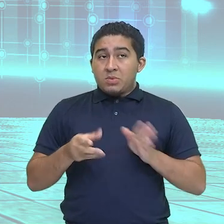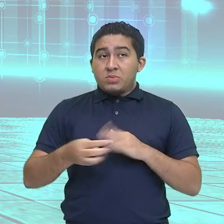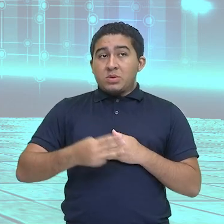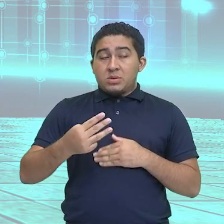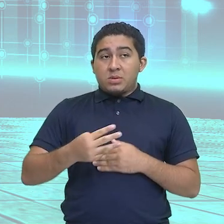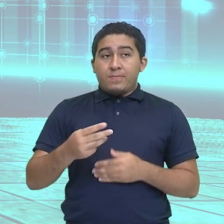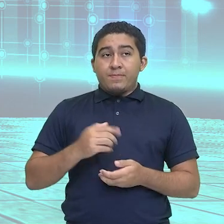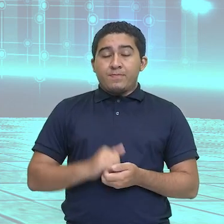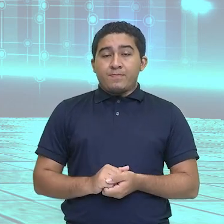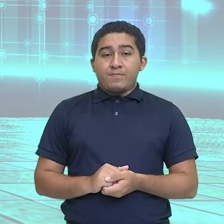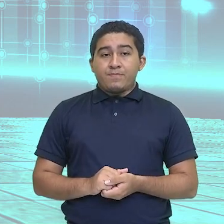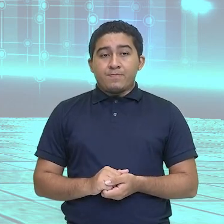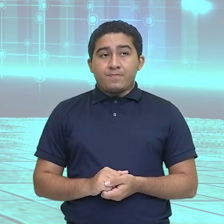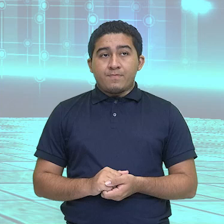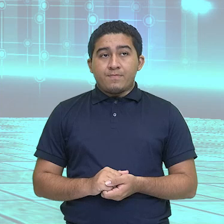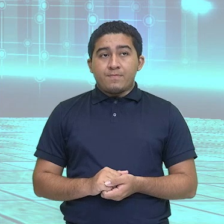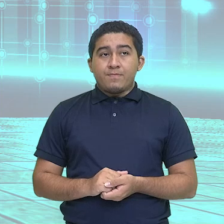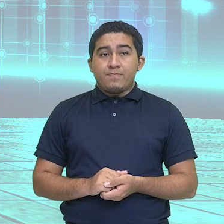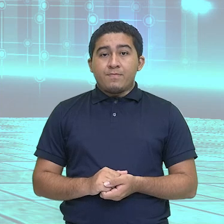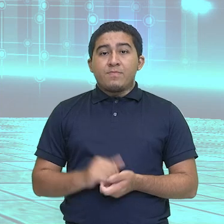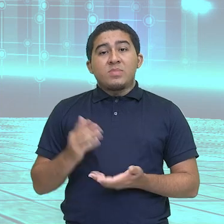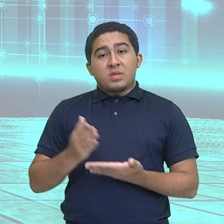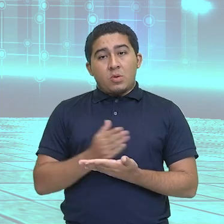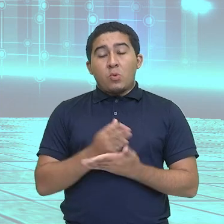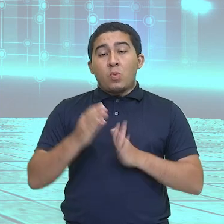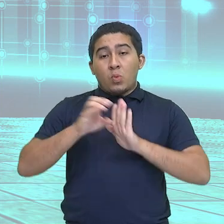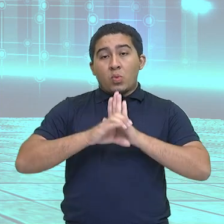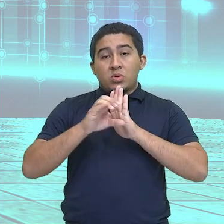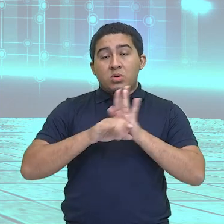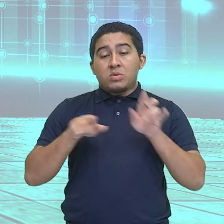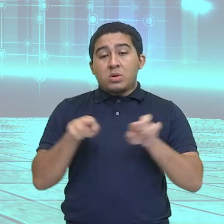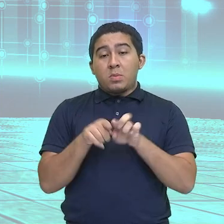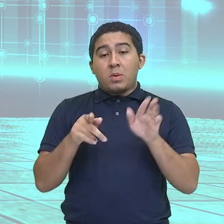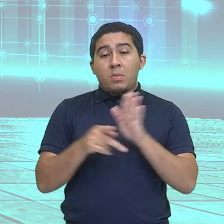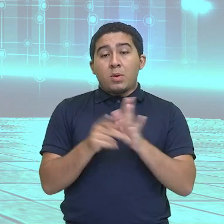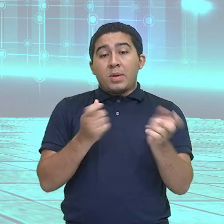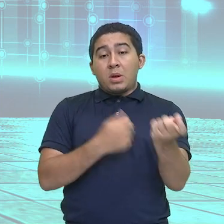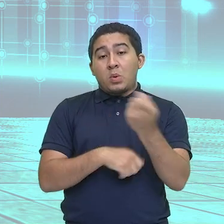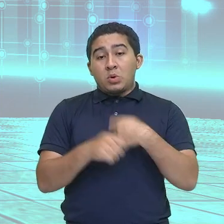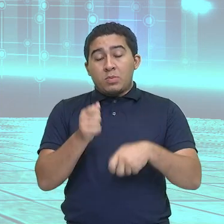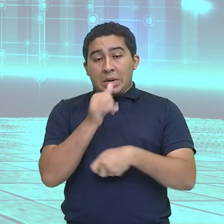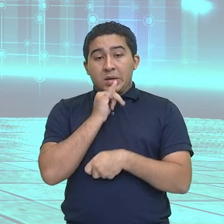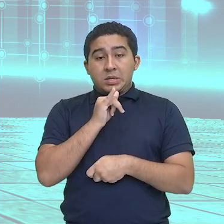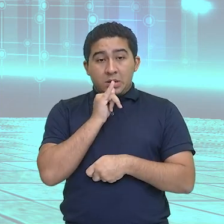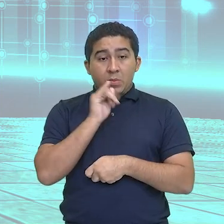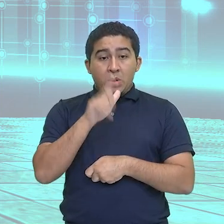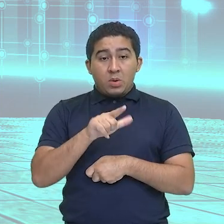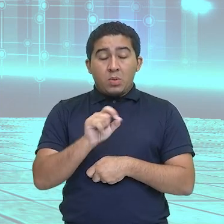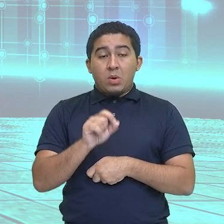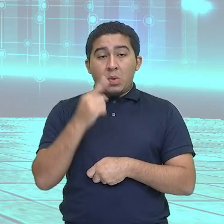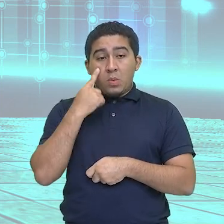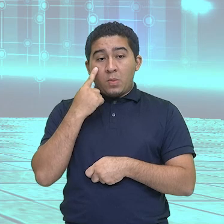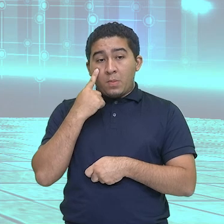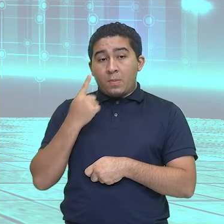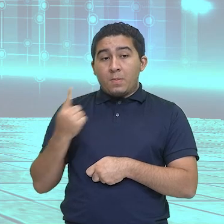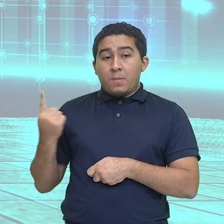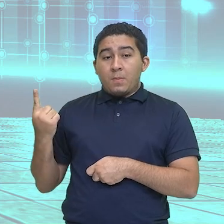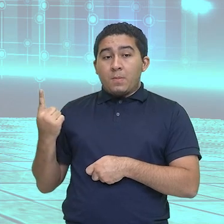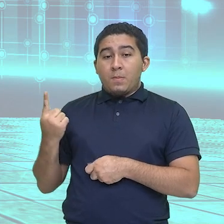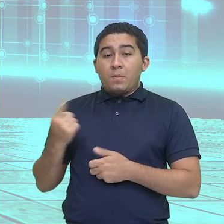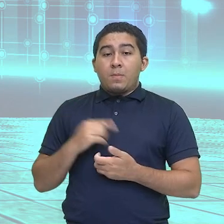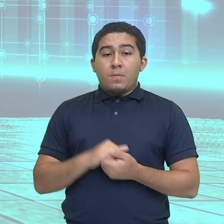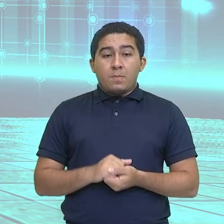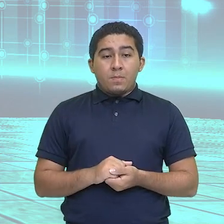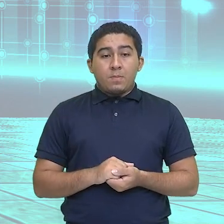3, em cima de alguns conceitos também da economia, como esse conceito aqui, né, o lucro.